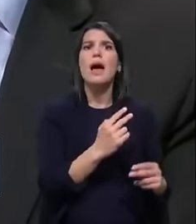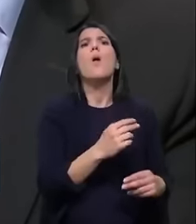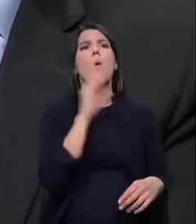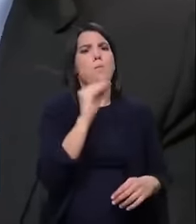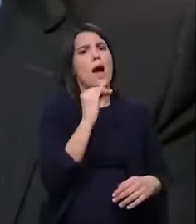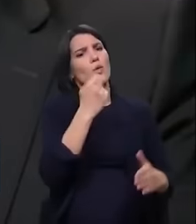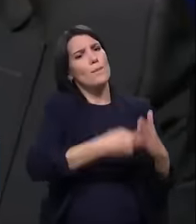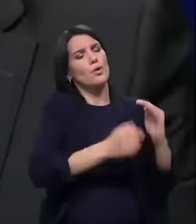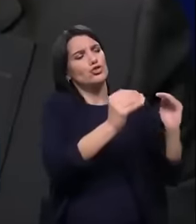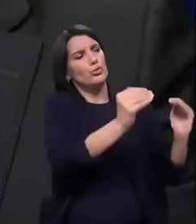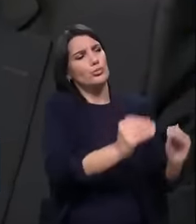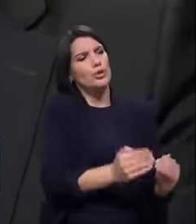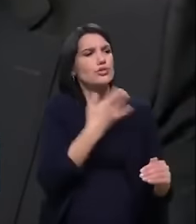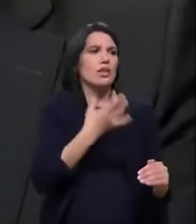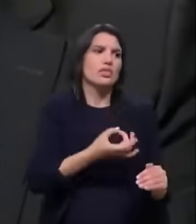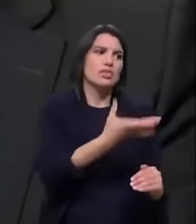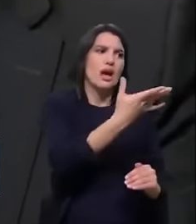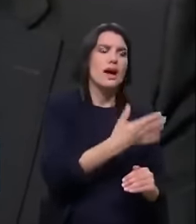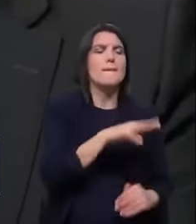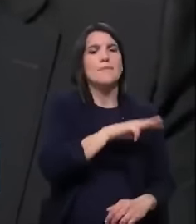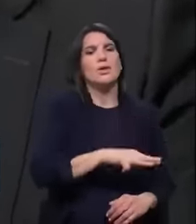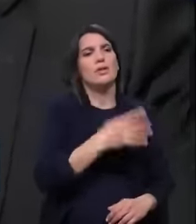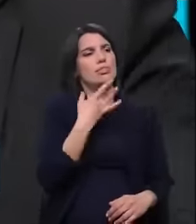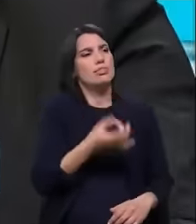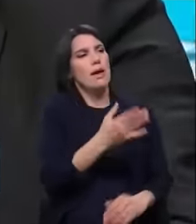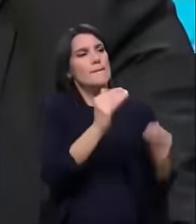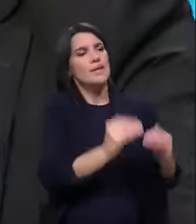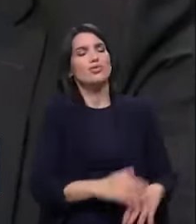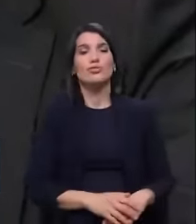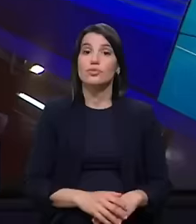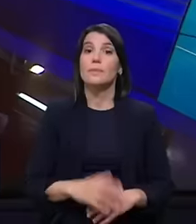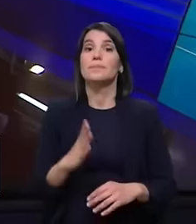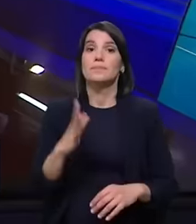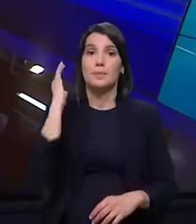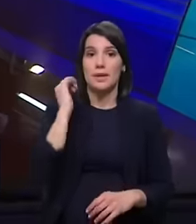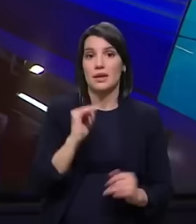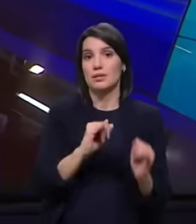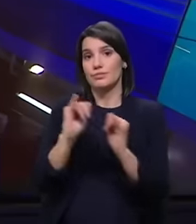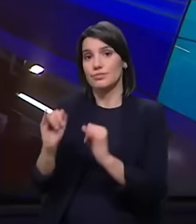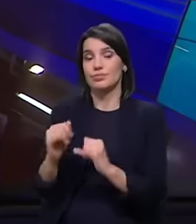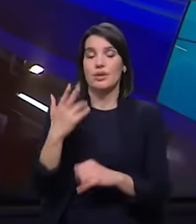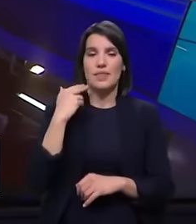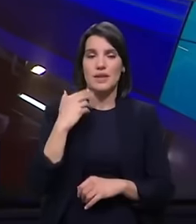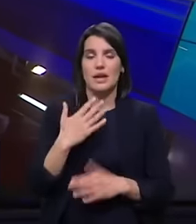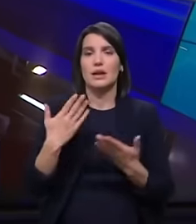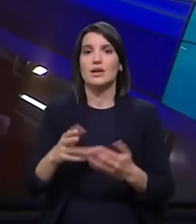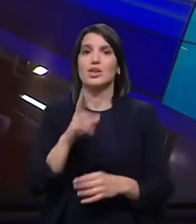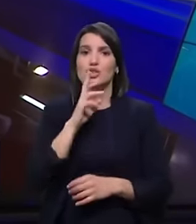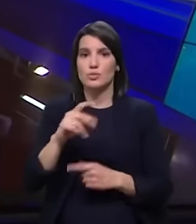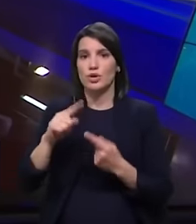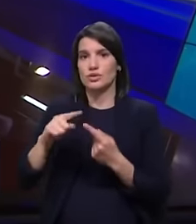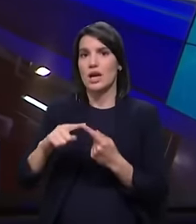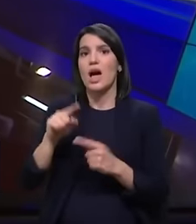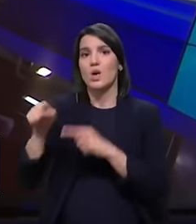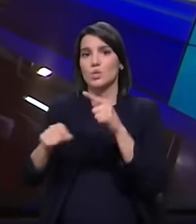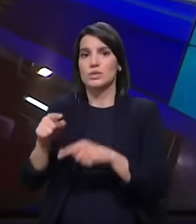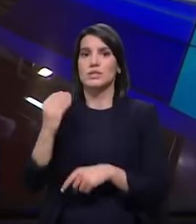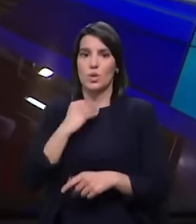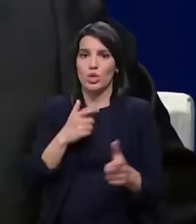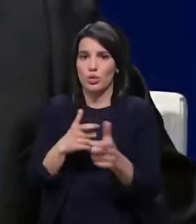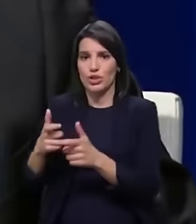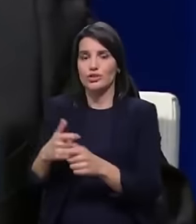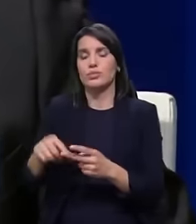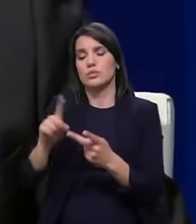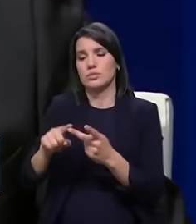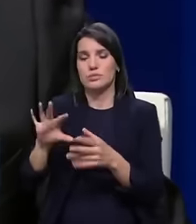banca, assim. Menos impostos é assim para os milionários. Mariana, vou ter que passar a palavra. Oh, André Ventura, primeiro a resposta à acusação de terrorismo e depois a questão